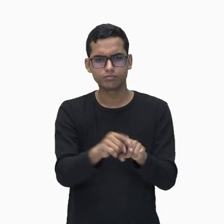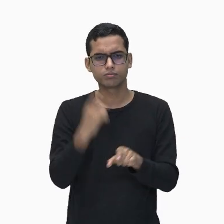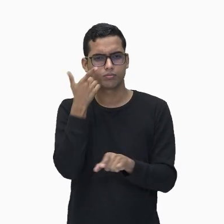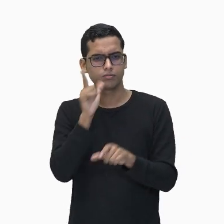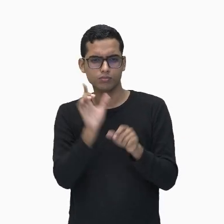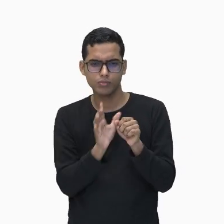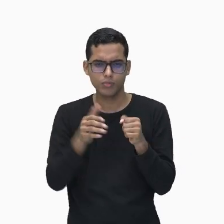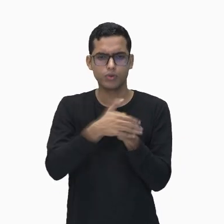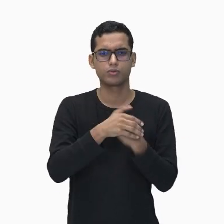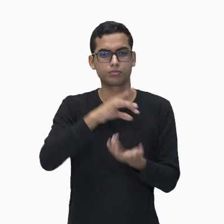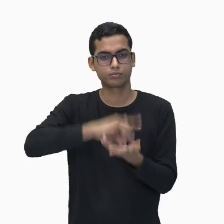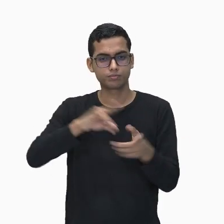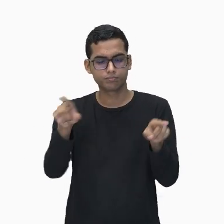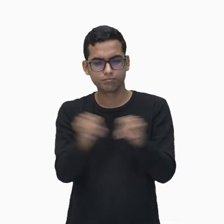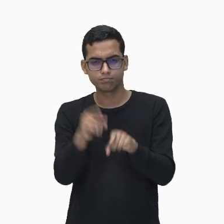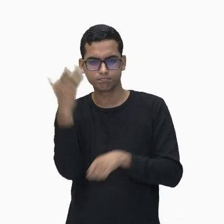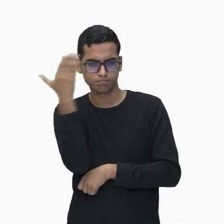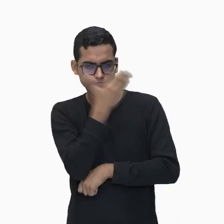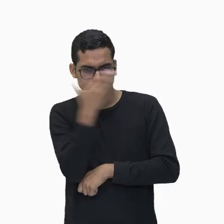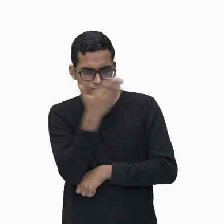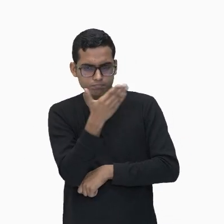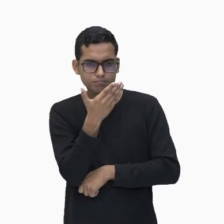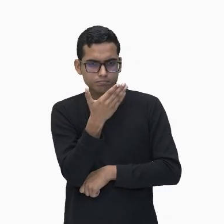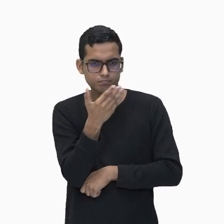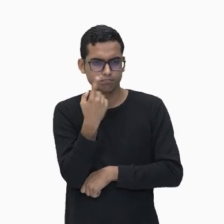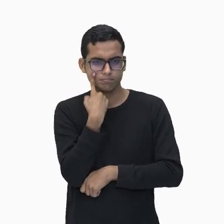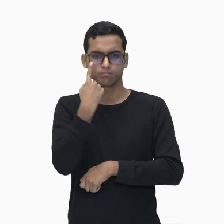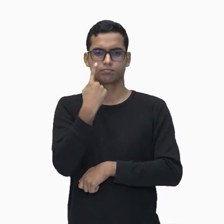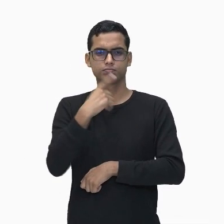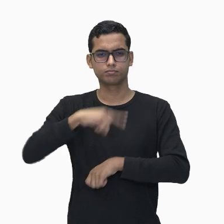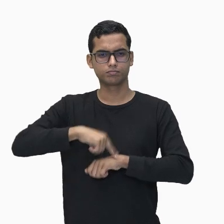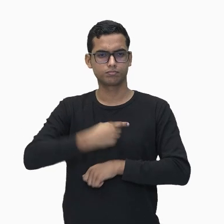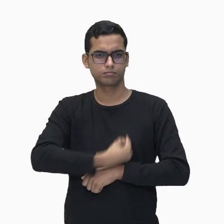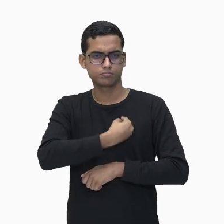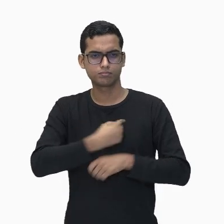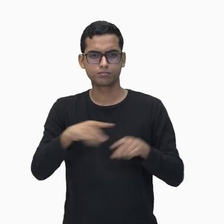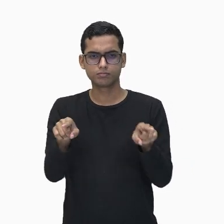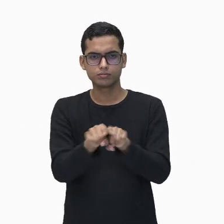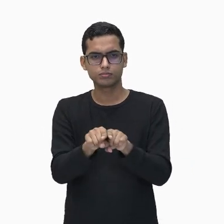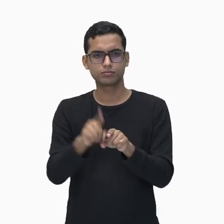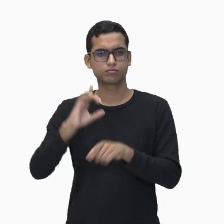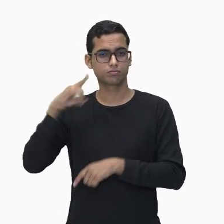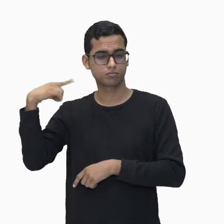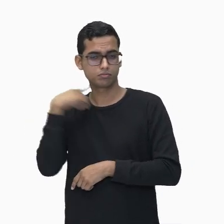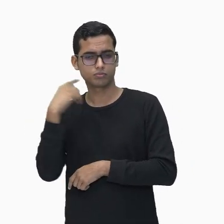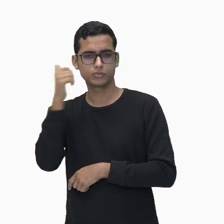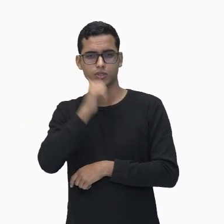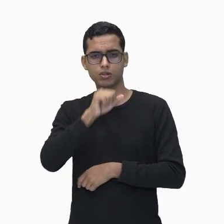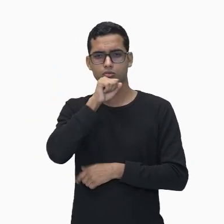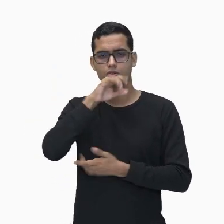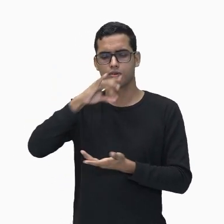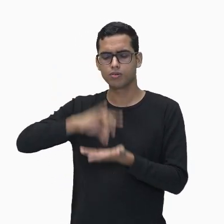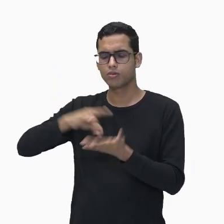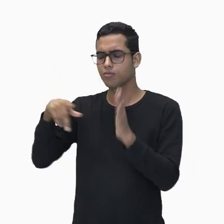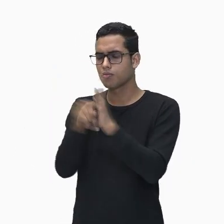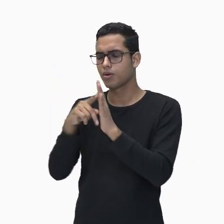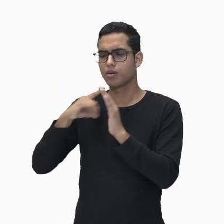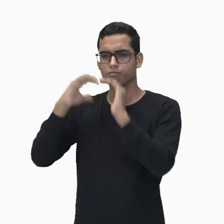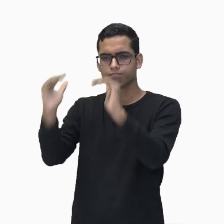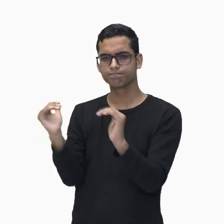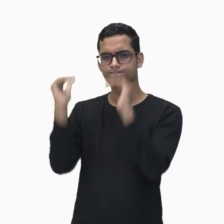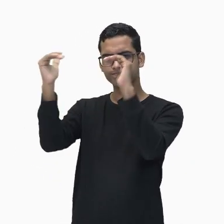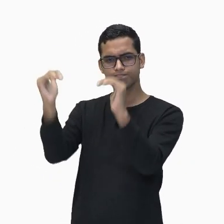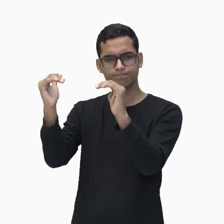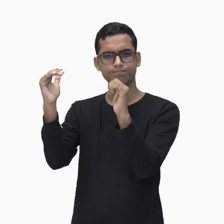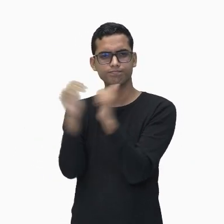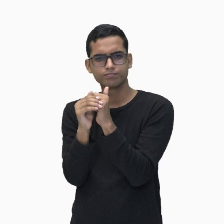Esconde-te, invisível. Acocora-te, Vita, advocata, Mãe Suprema, minha Regina, para